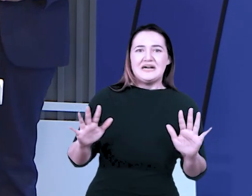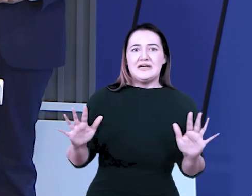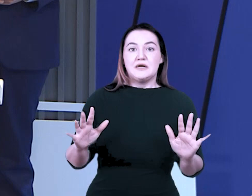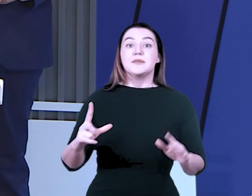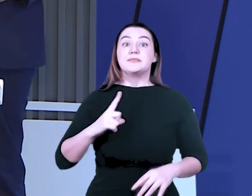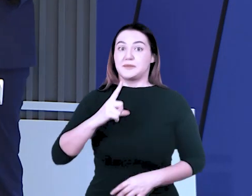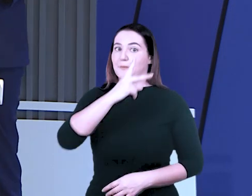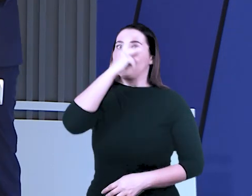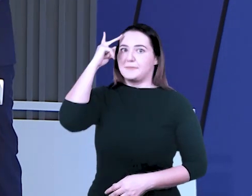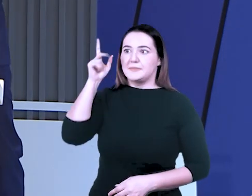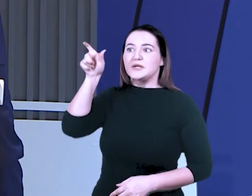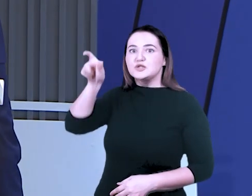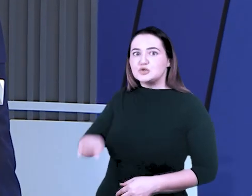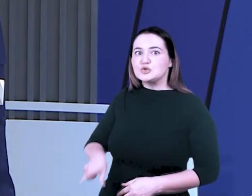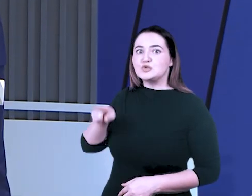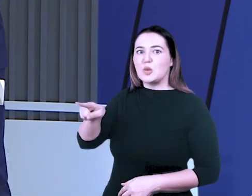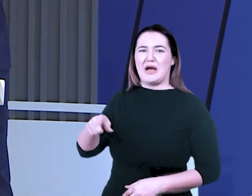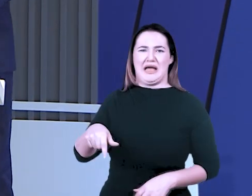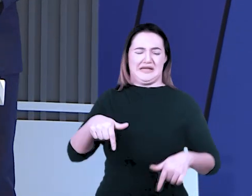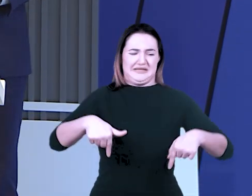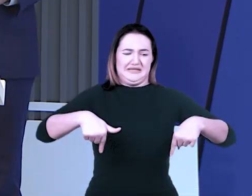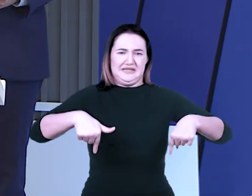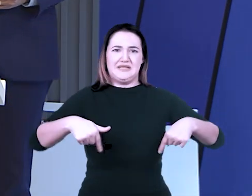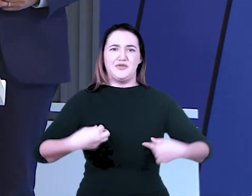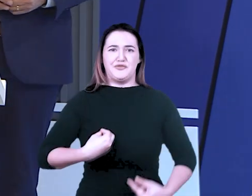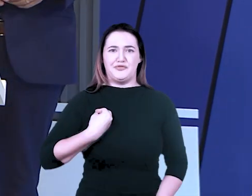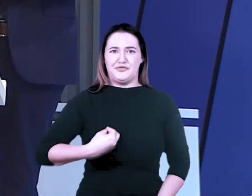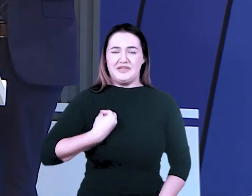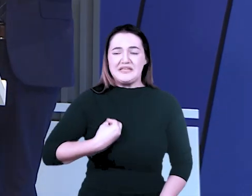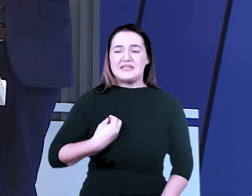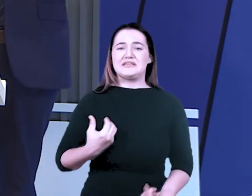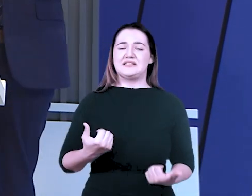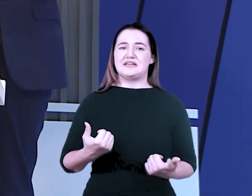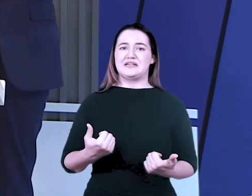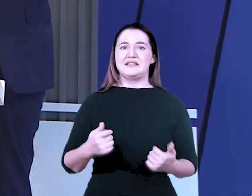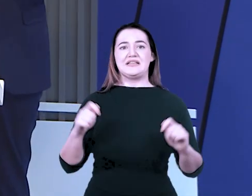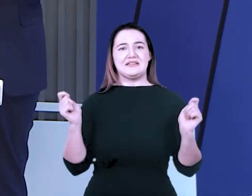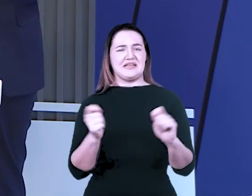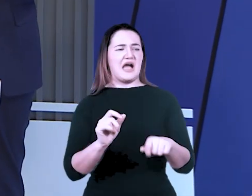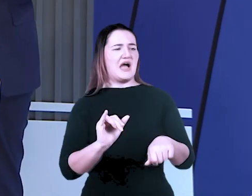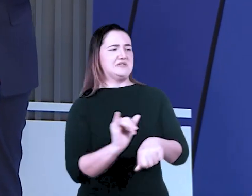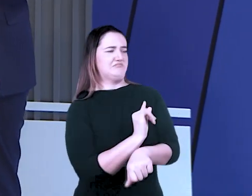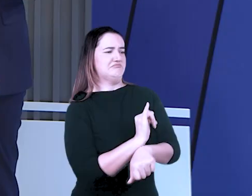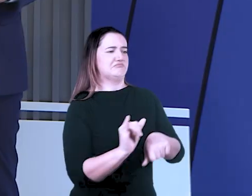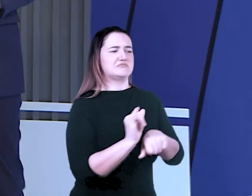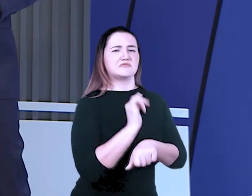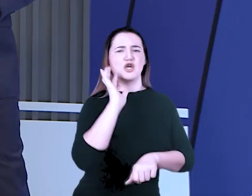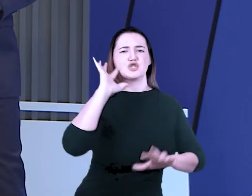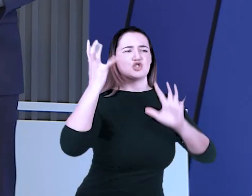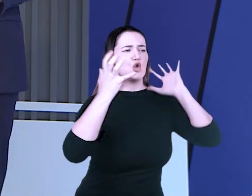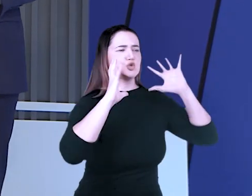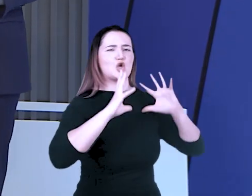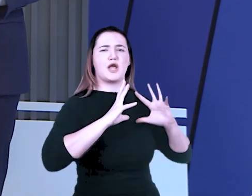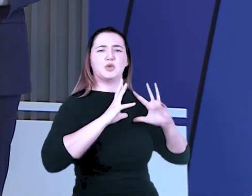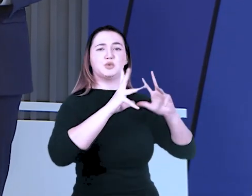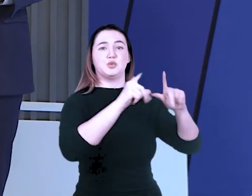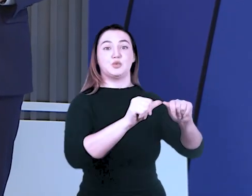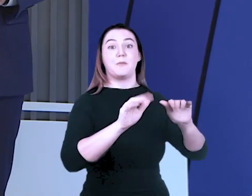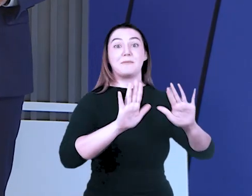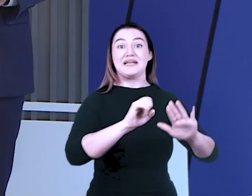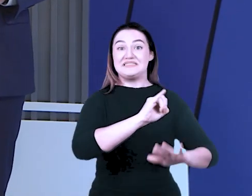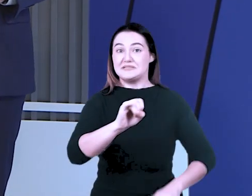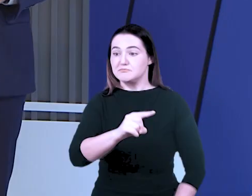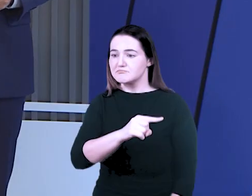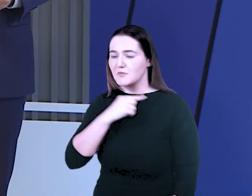Há pessoas que dizem assim: nessa vida é possível dar jeito para qualquer coisa, só